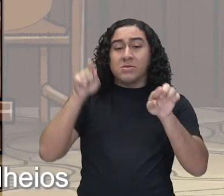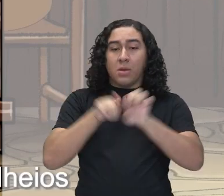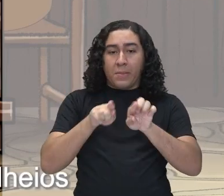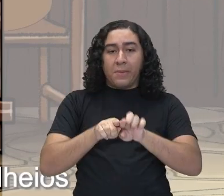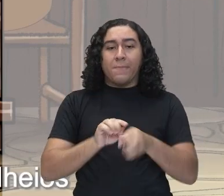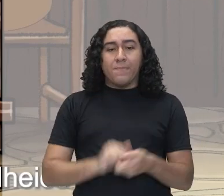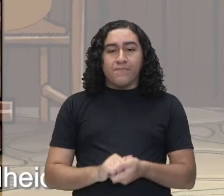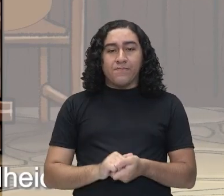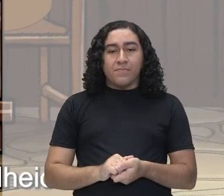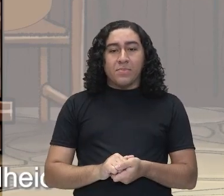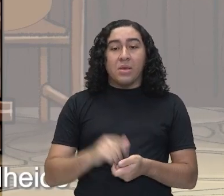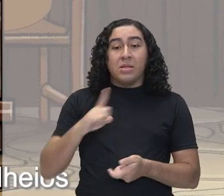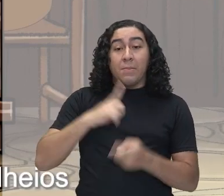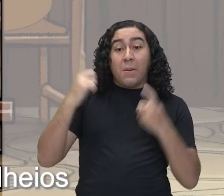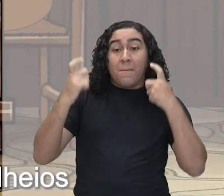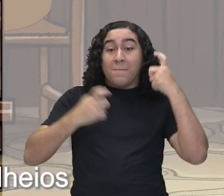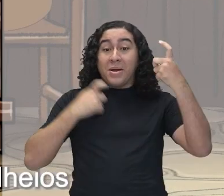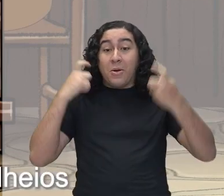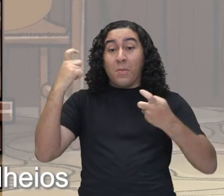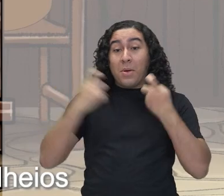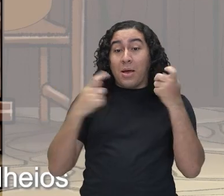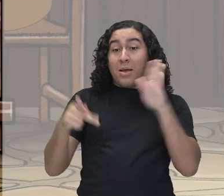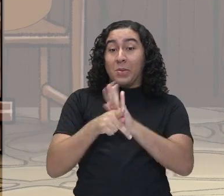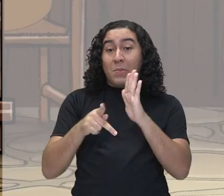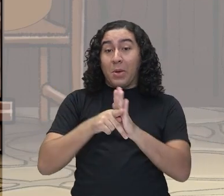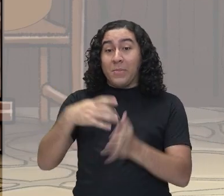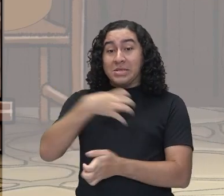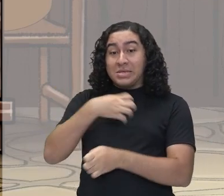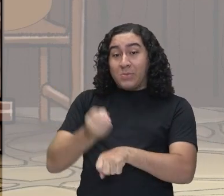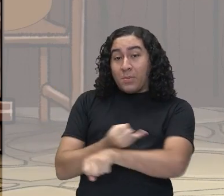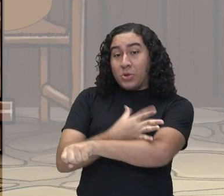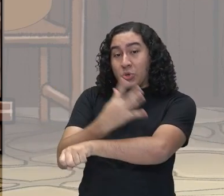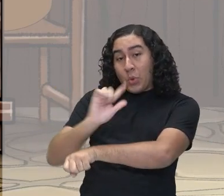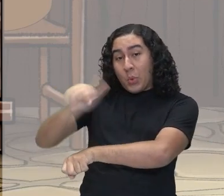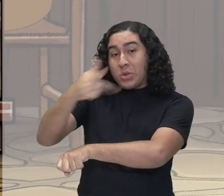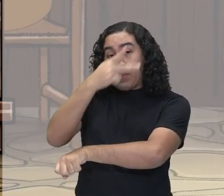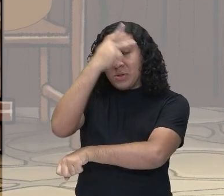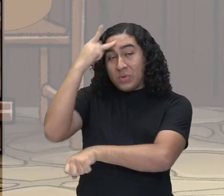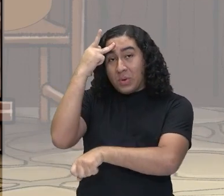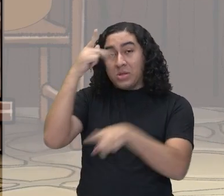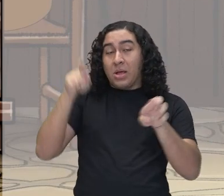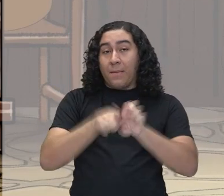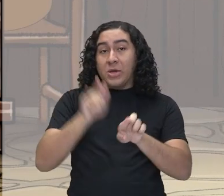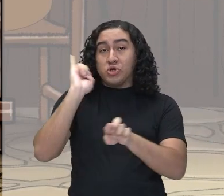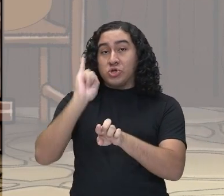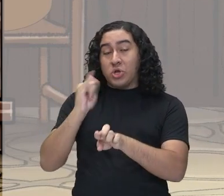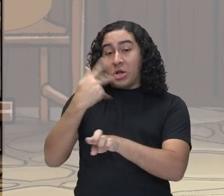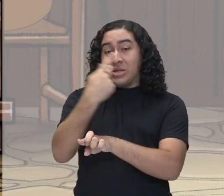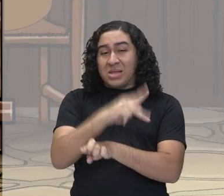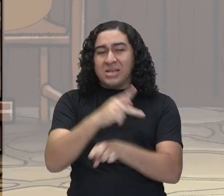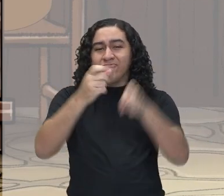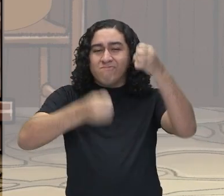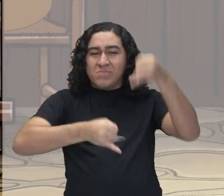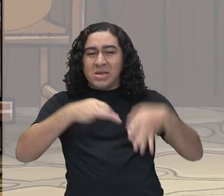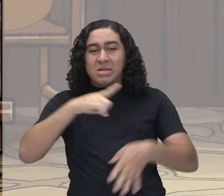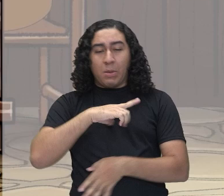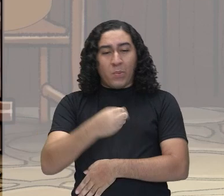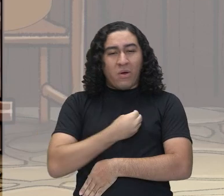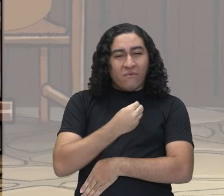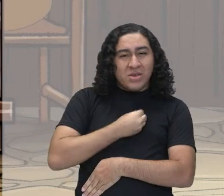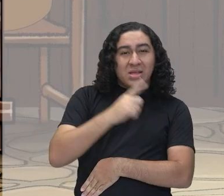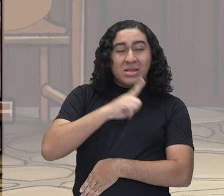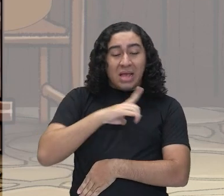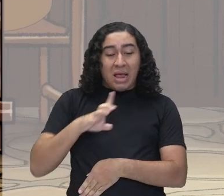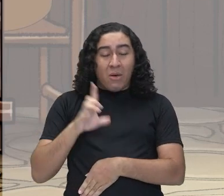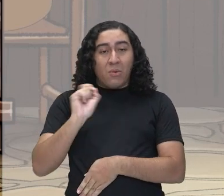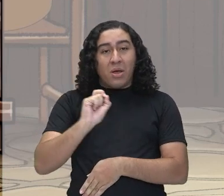Cínico e despreocupado acerca dos sentimentos alheios, ele afirma durante sua história que vive em uma luta entre o